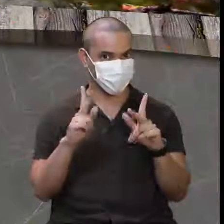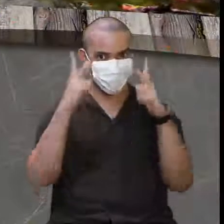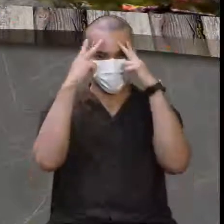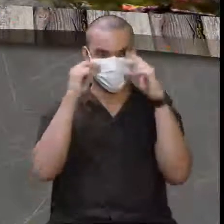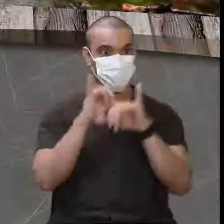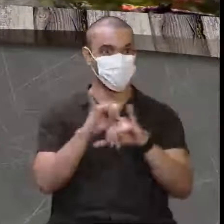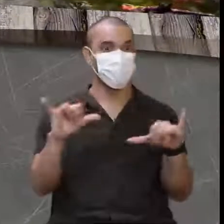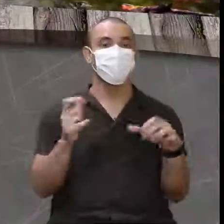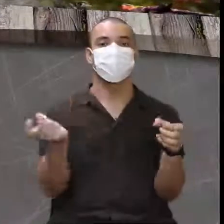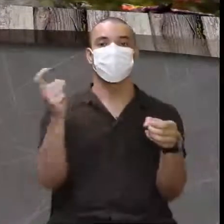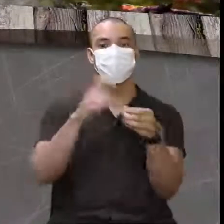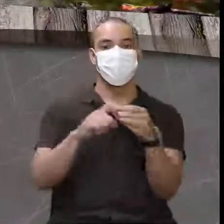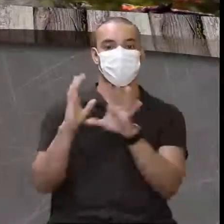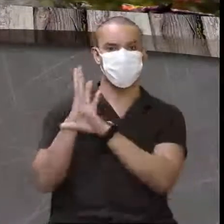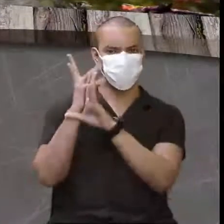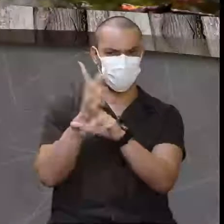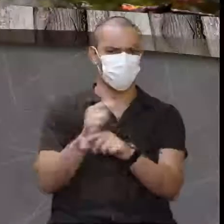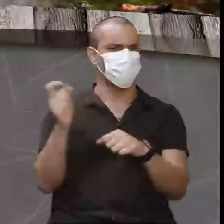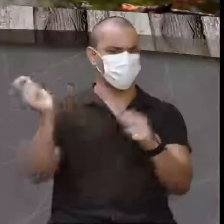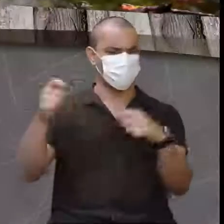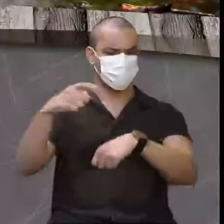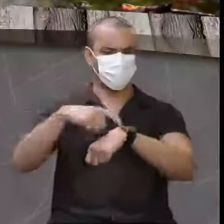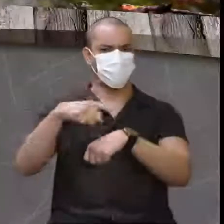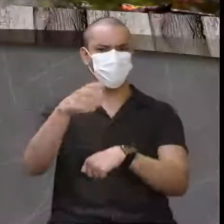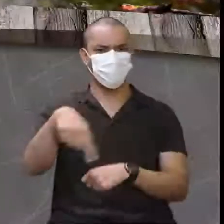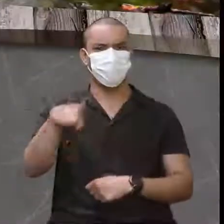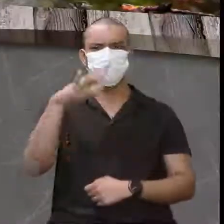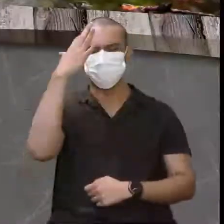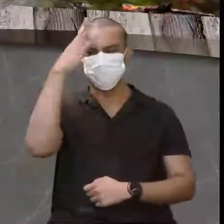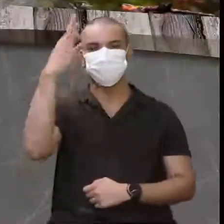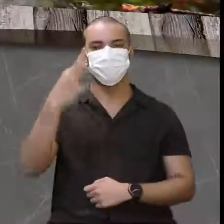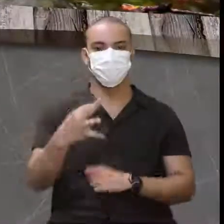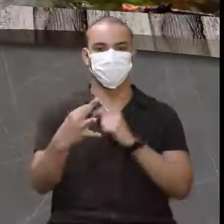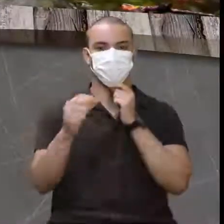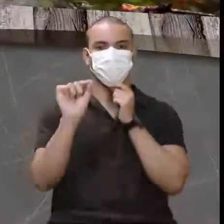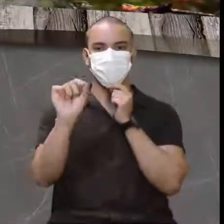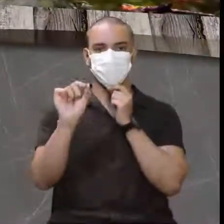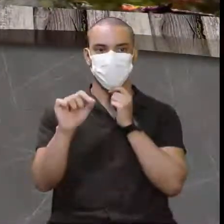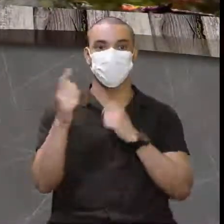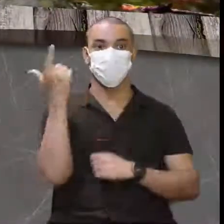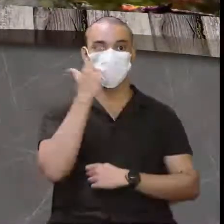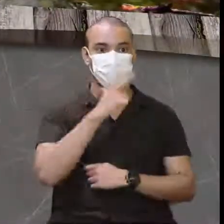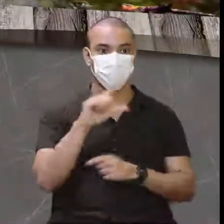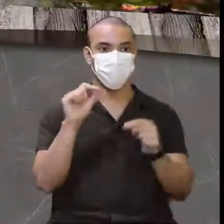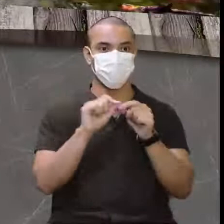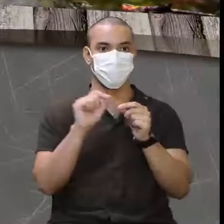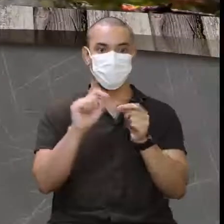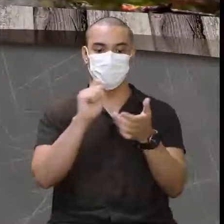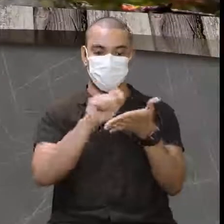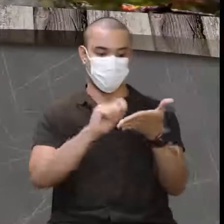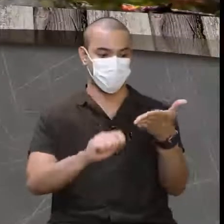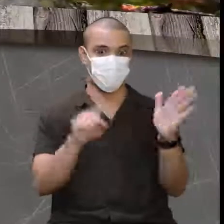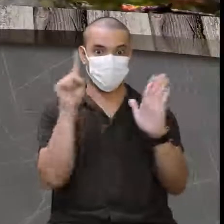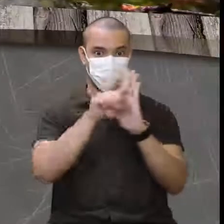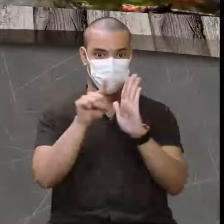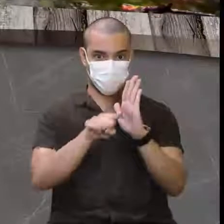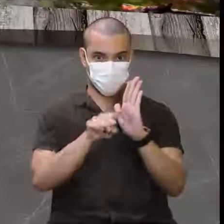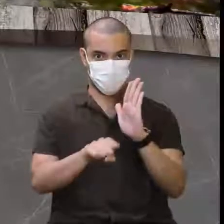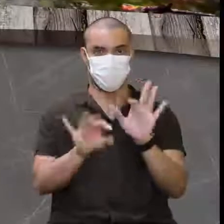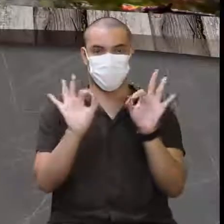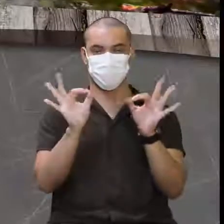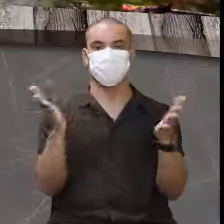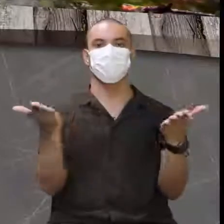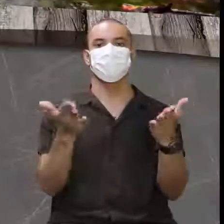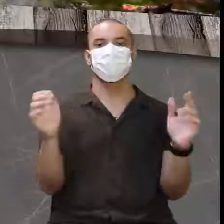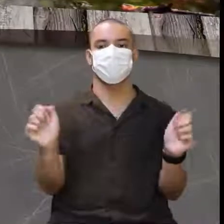Tranquilo? Vamos lá para a nossa visão? Deu tempo para você, com certeza, desenrolar cada uma dessas questões. E aí a